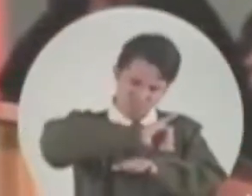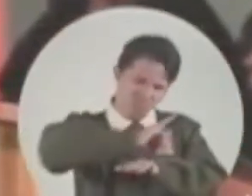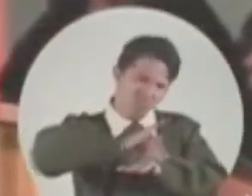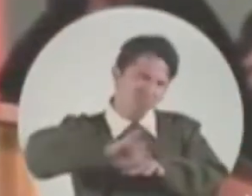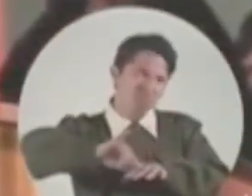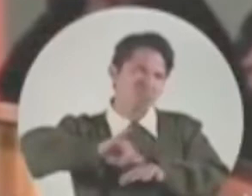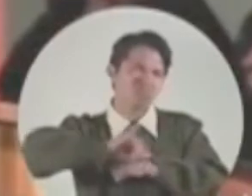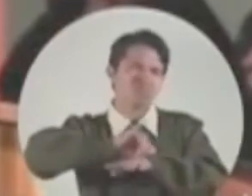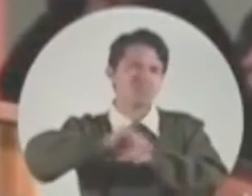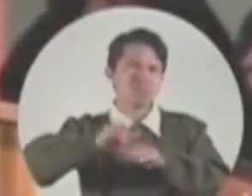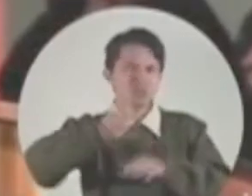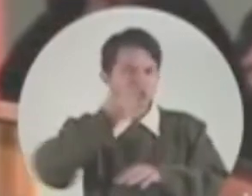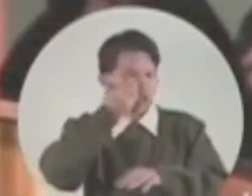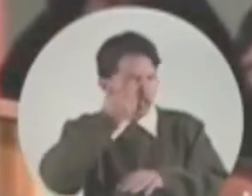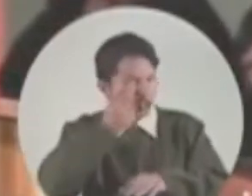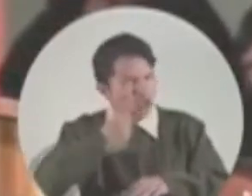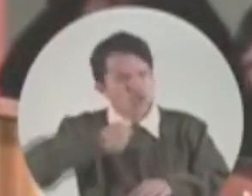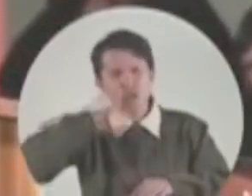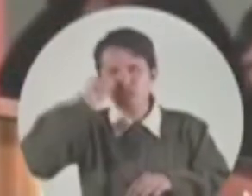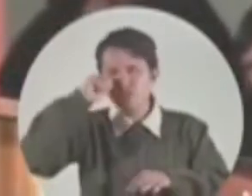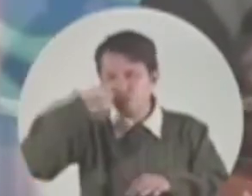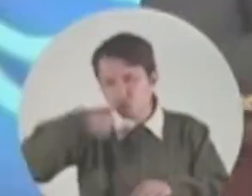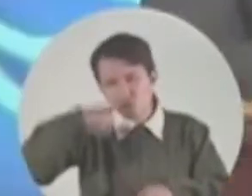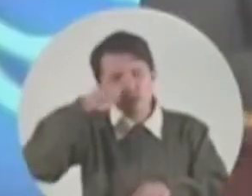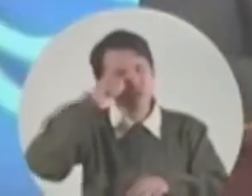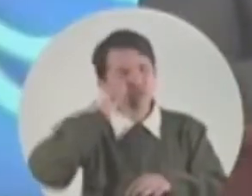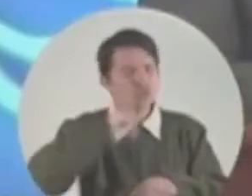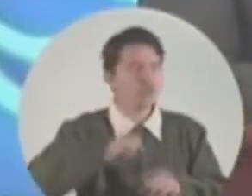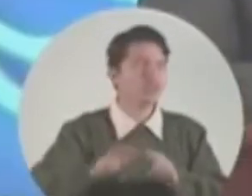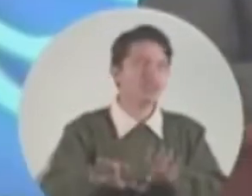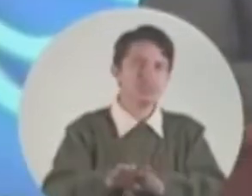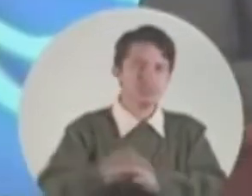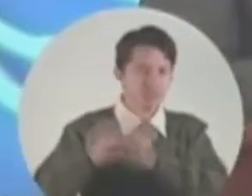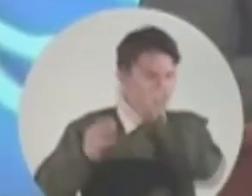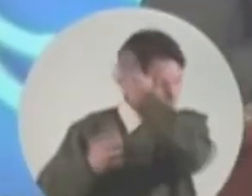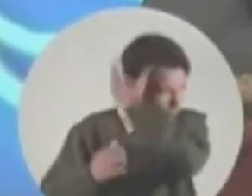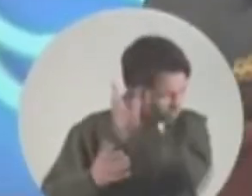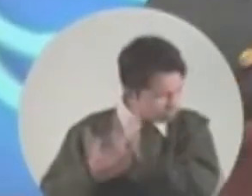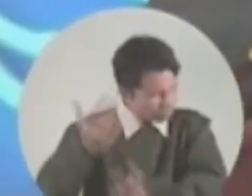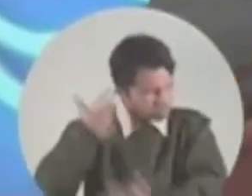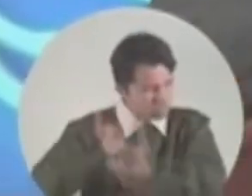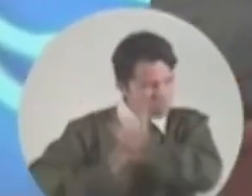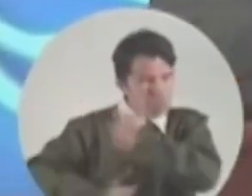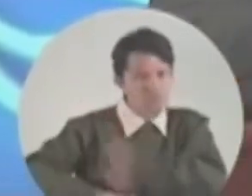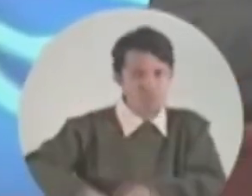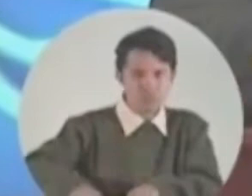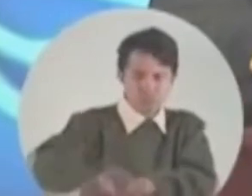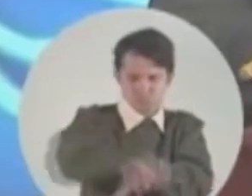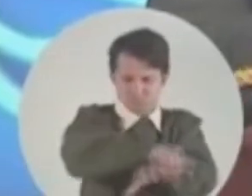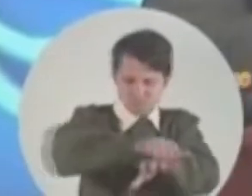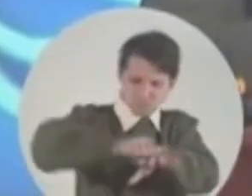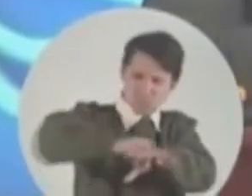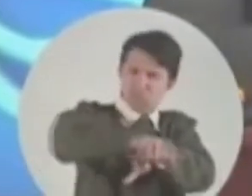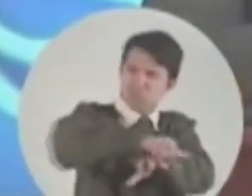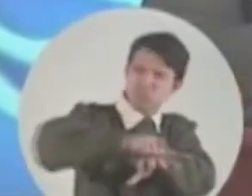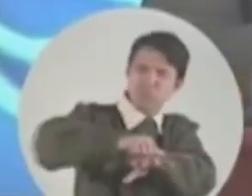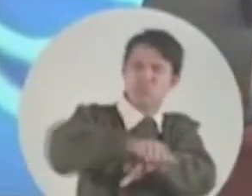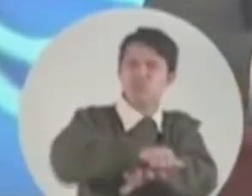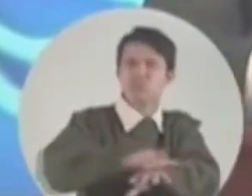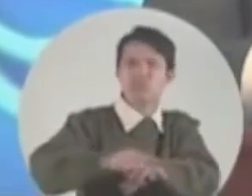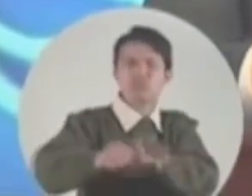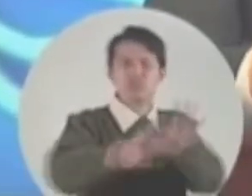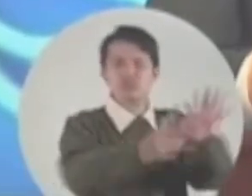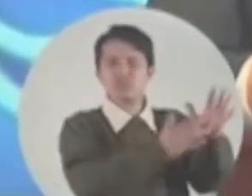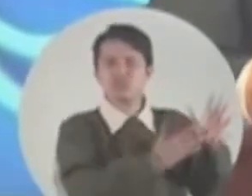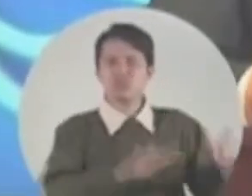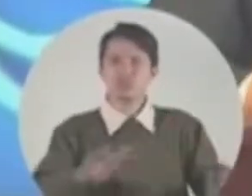porque ela estava se derramando aos pés do Senhor Jesus. Não era só o perfume, era ela como inteira, como